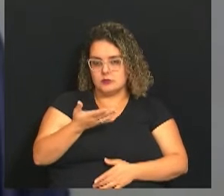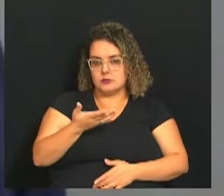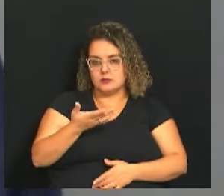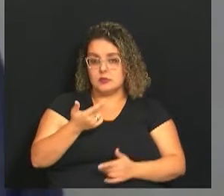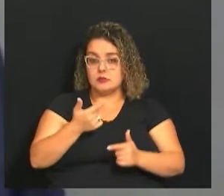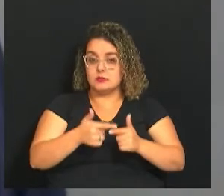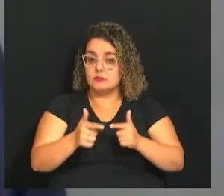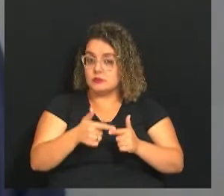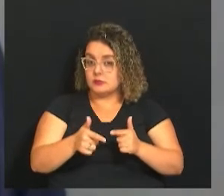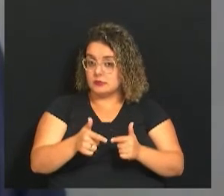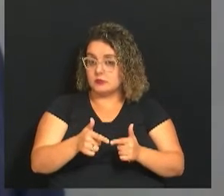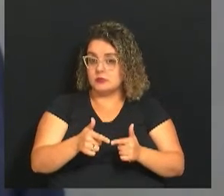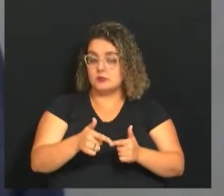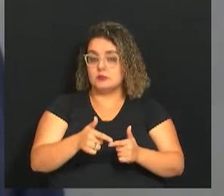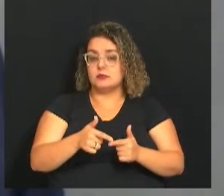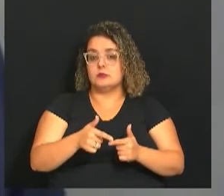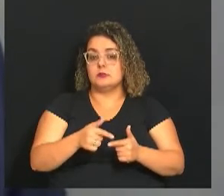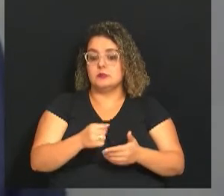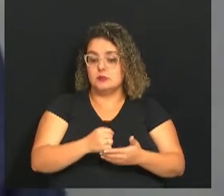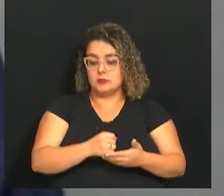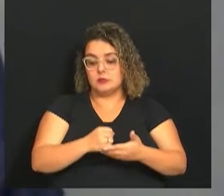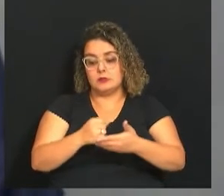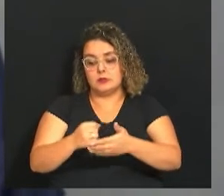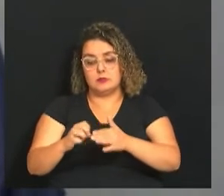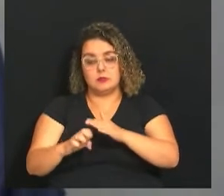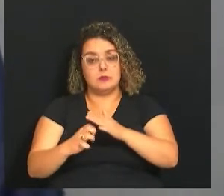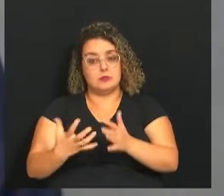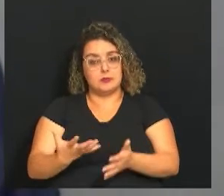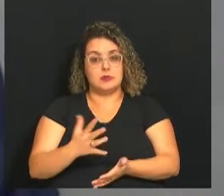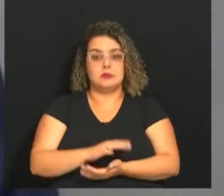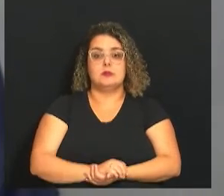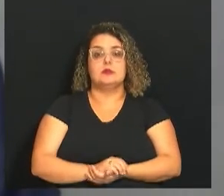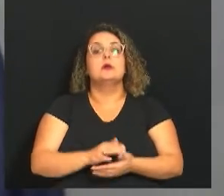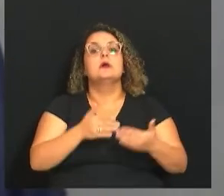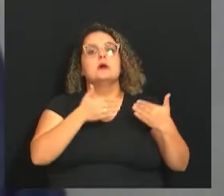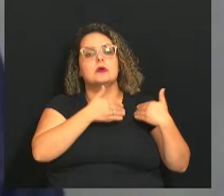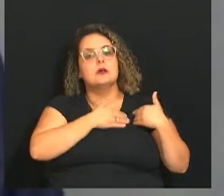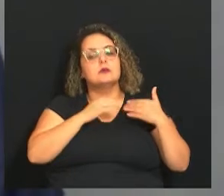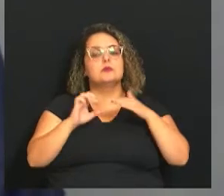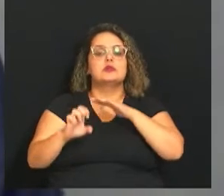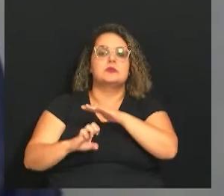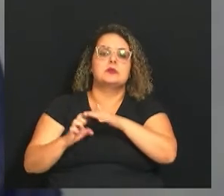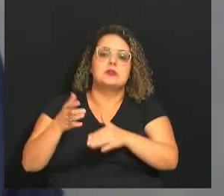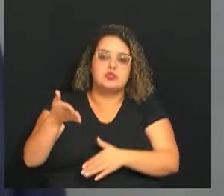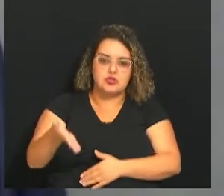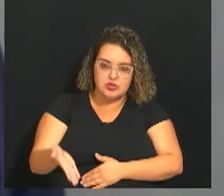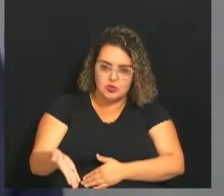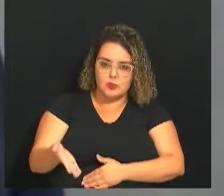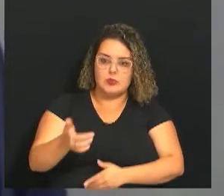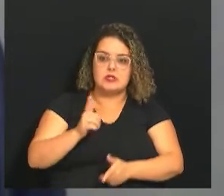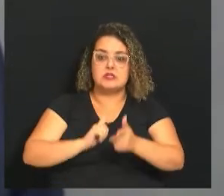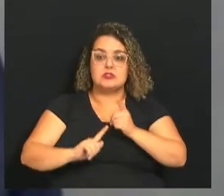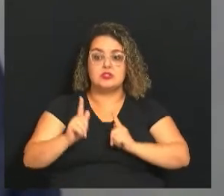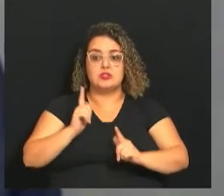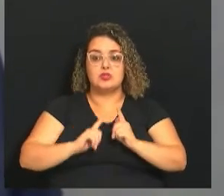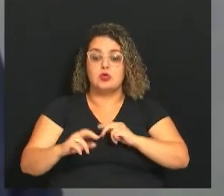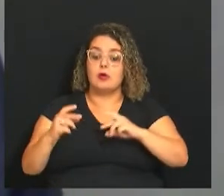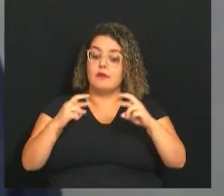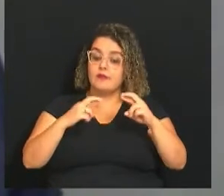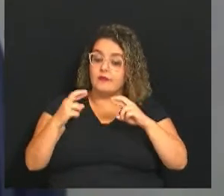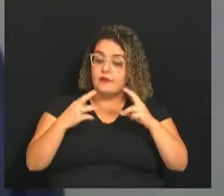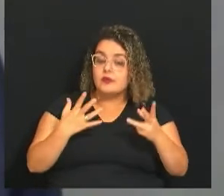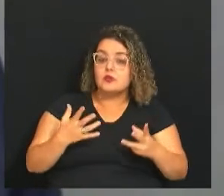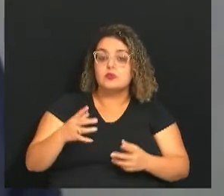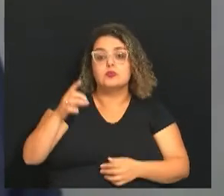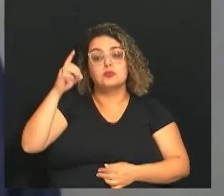sendo levado para a empresa. Então, é considerado como responsabilidade da empresa essa gestão e a verificação no dia a dia